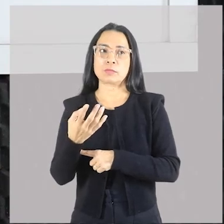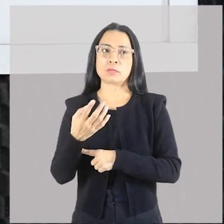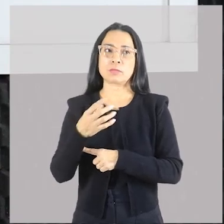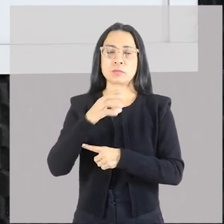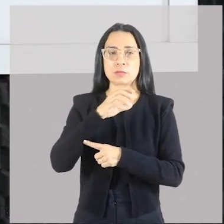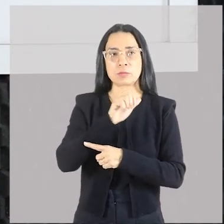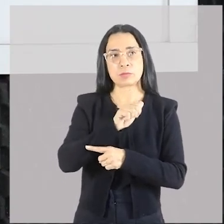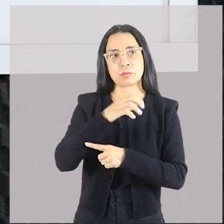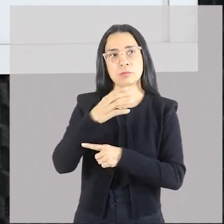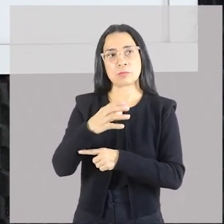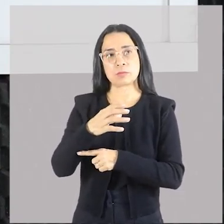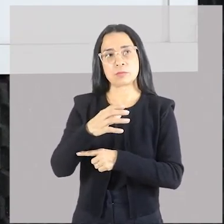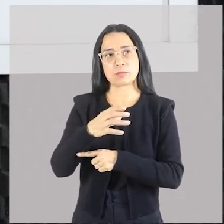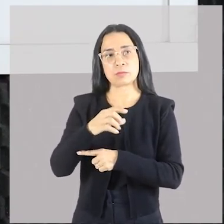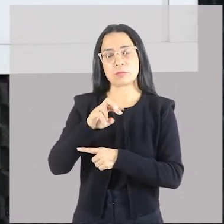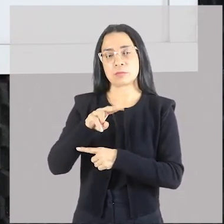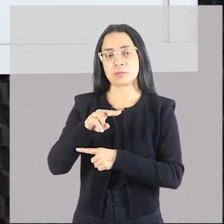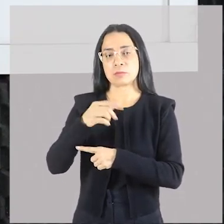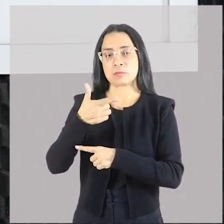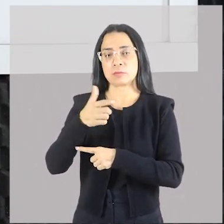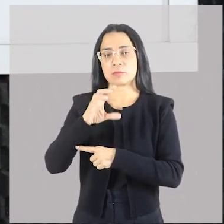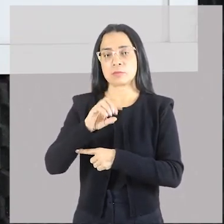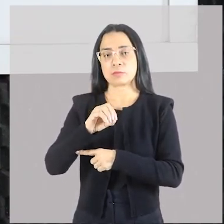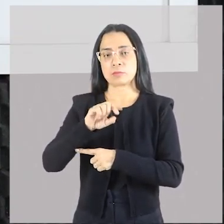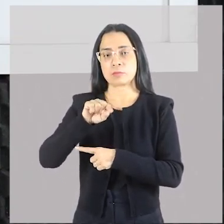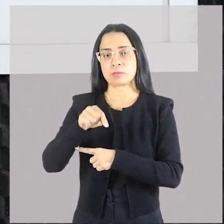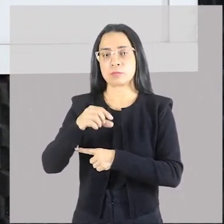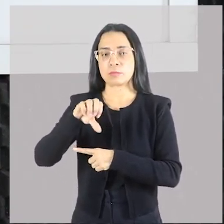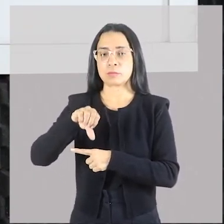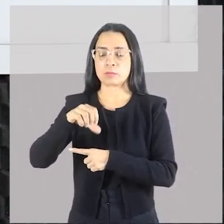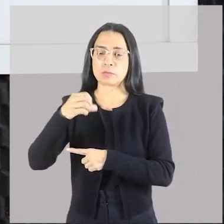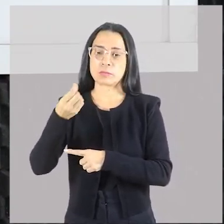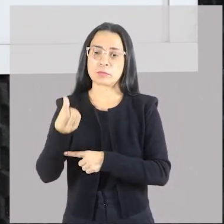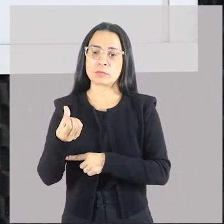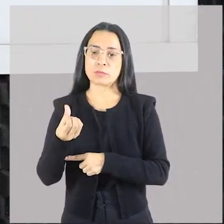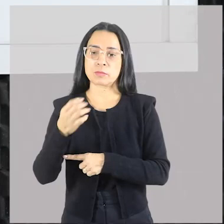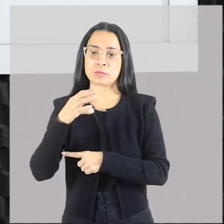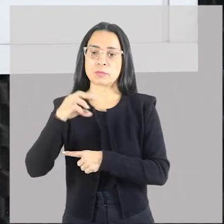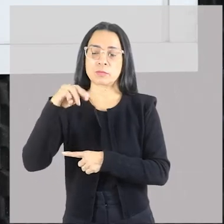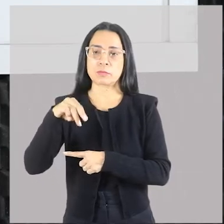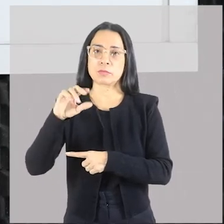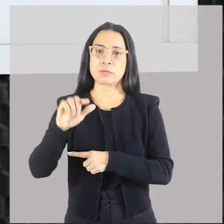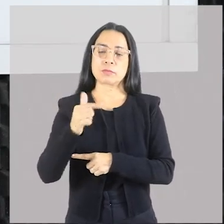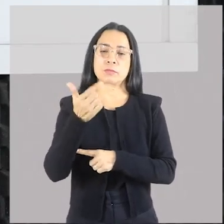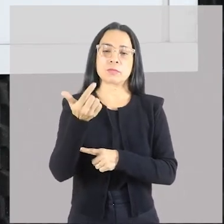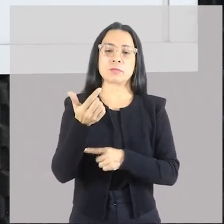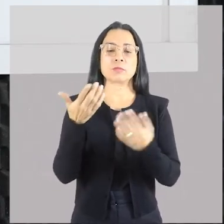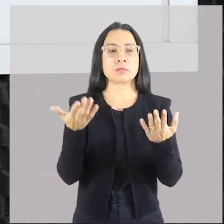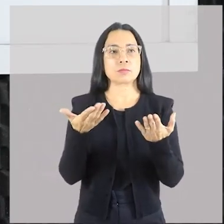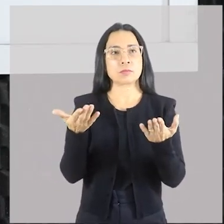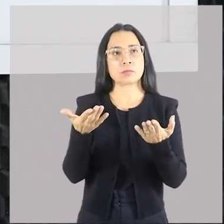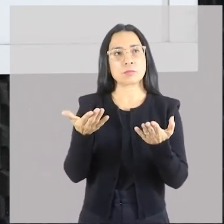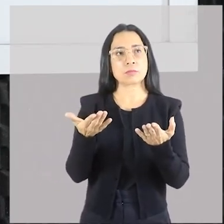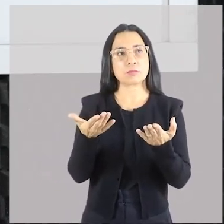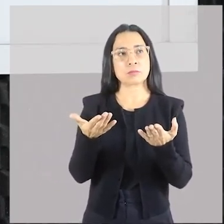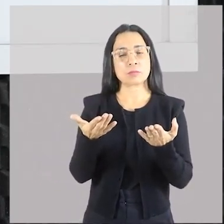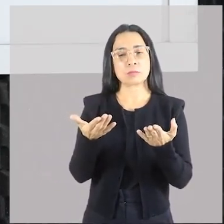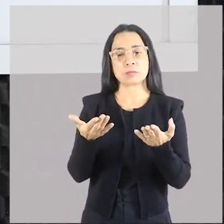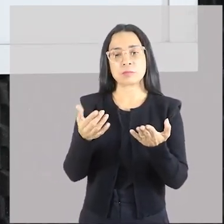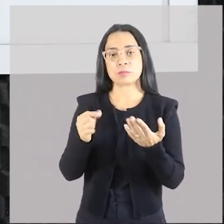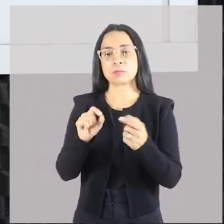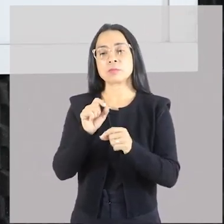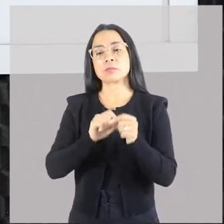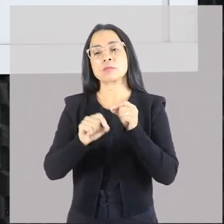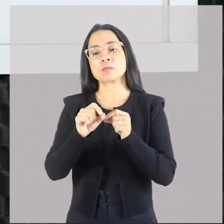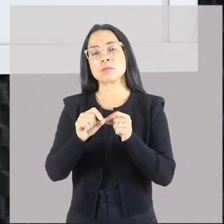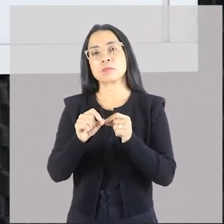200,96 centímetros quadrados. Essa é a área do círculo, certo? Agora, a parte em destaque, que é o